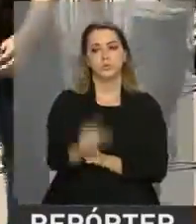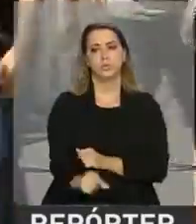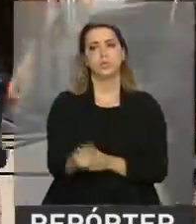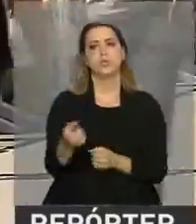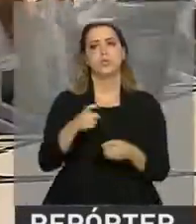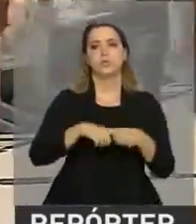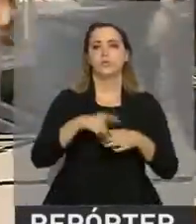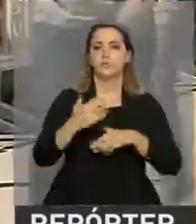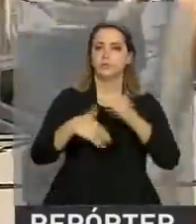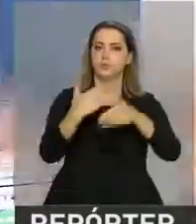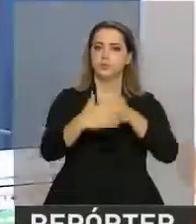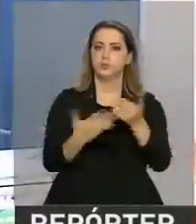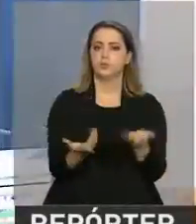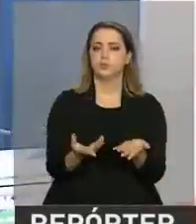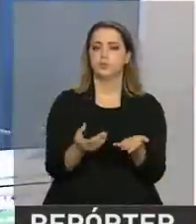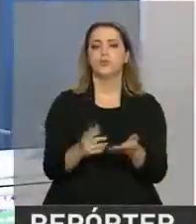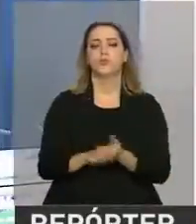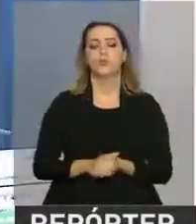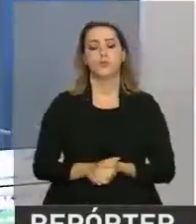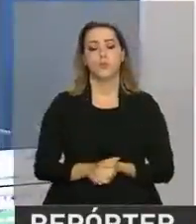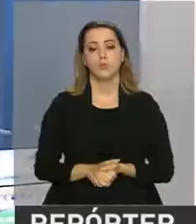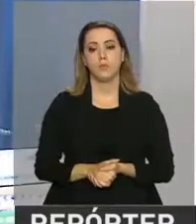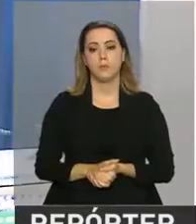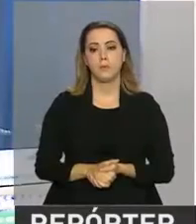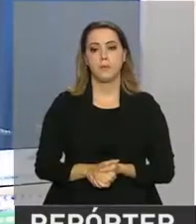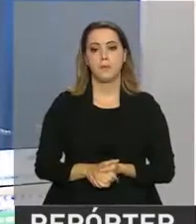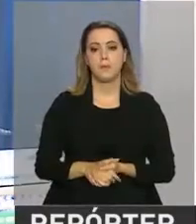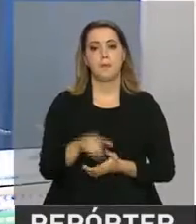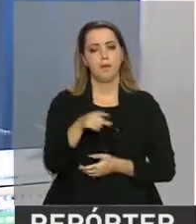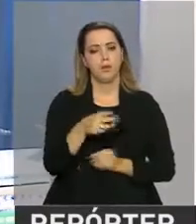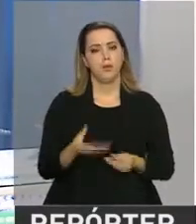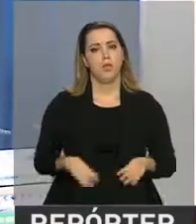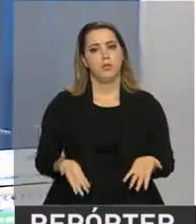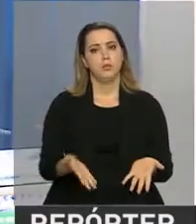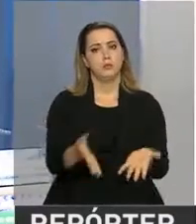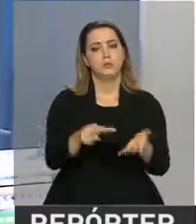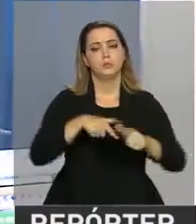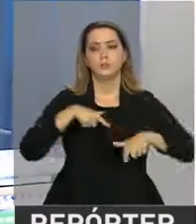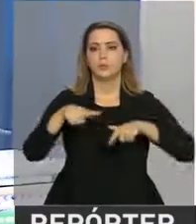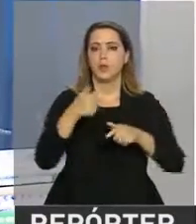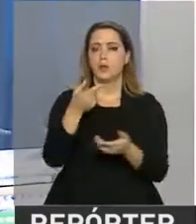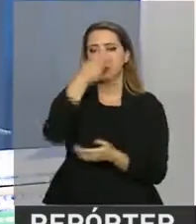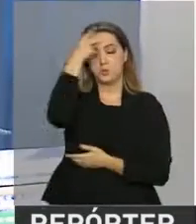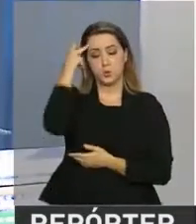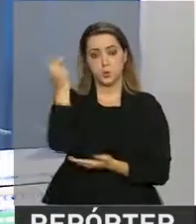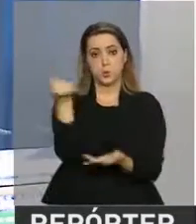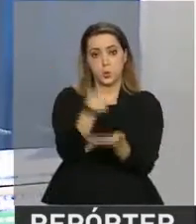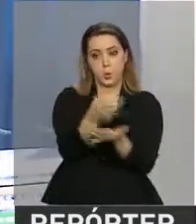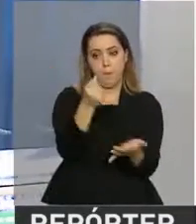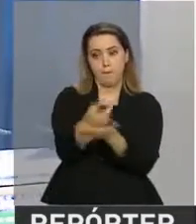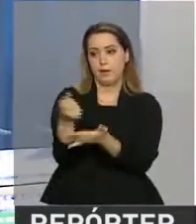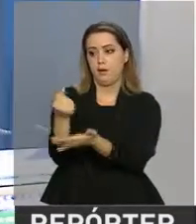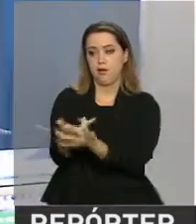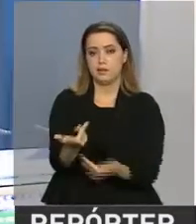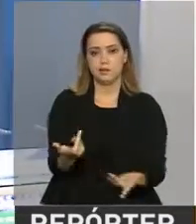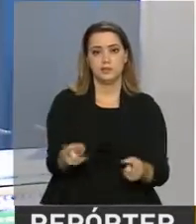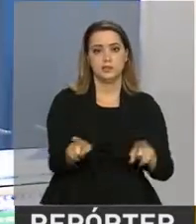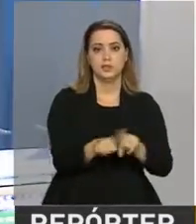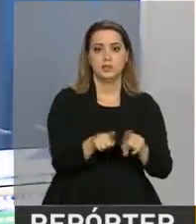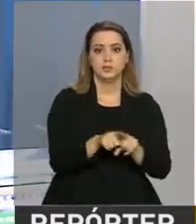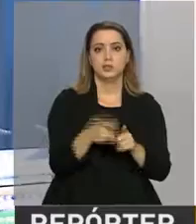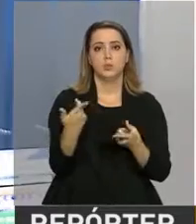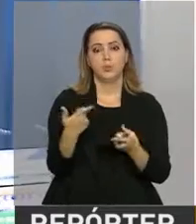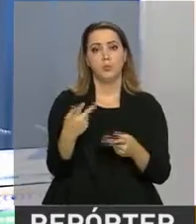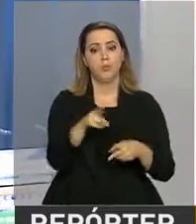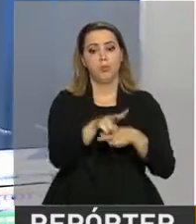e geração de empregos. Você tem o incentivo ao consumo, né? A população não está consumindo, entre os motivos, porque o